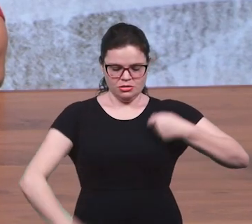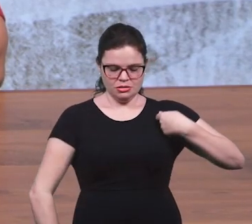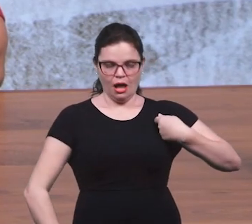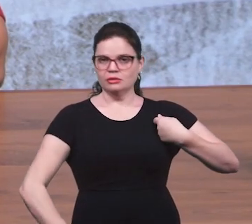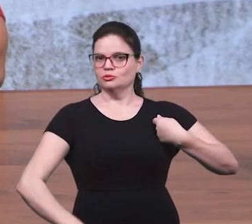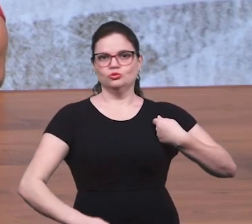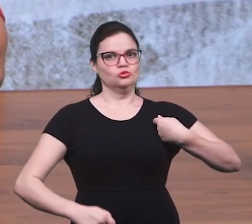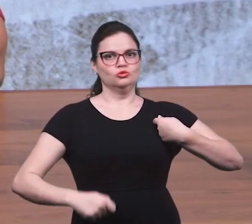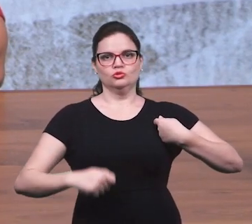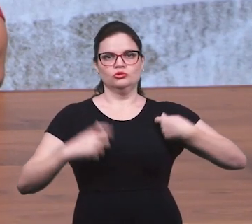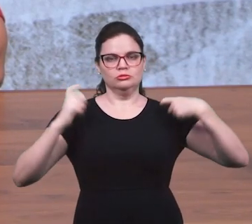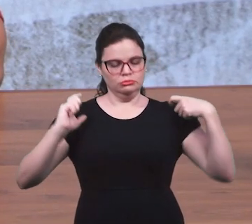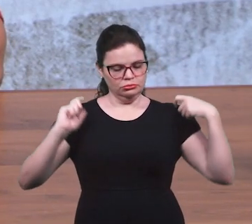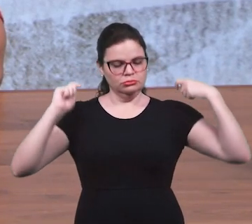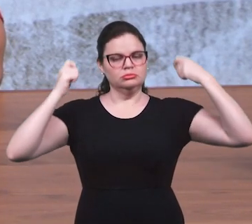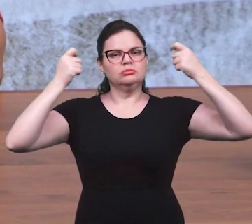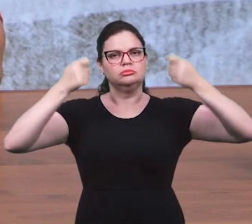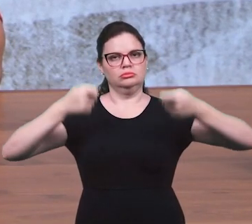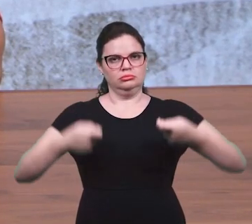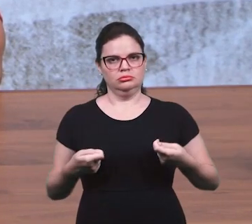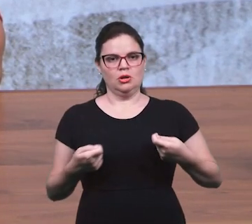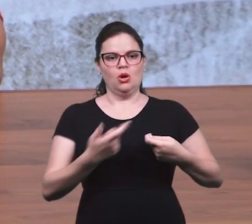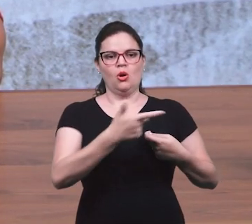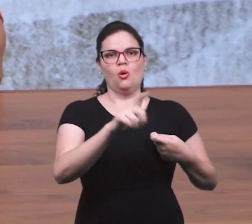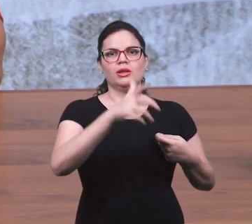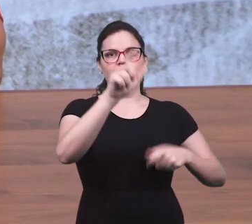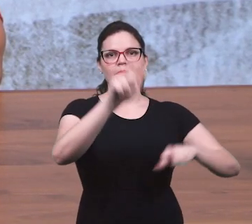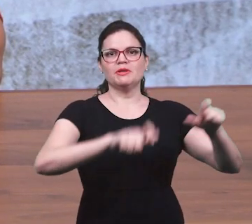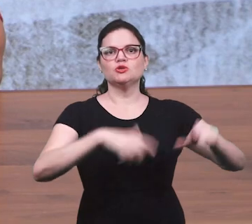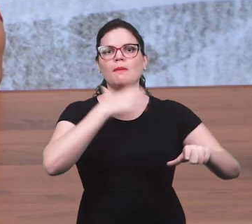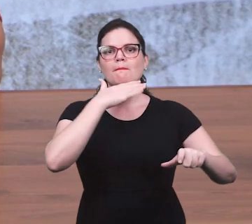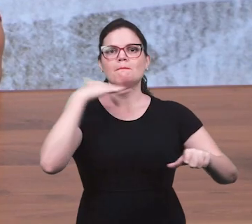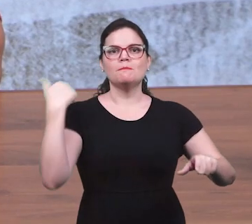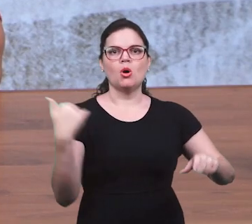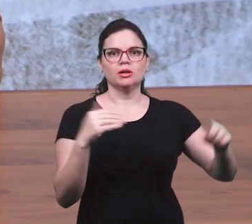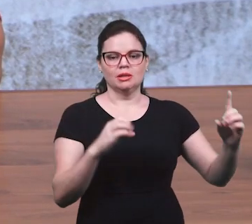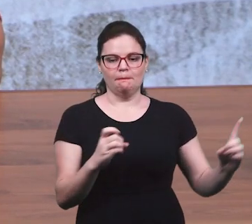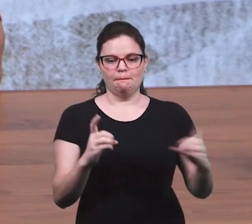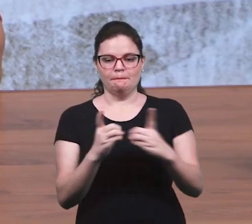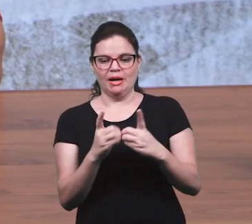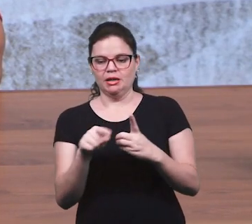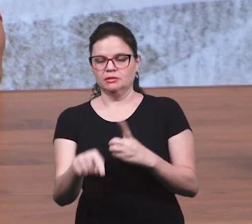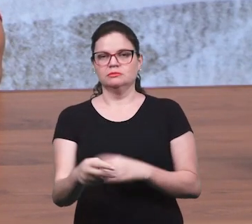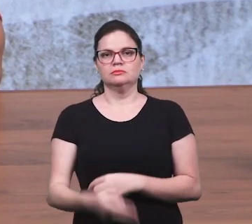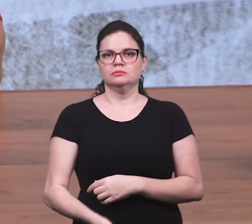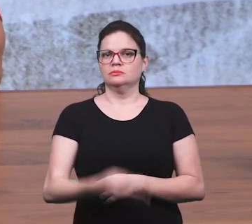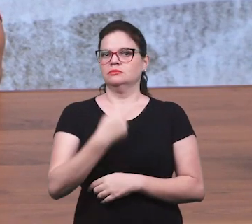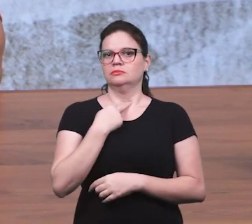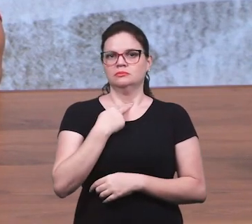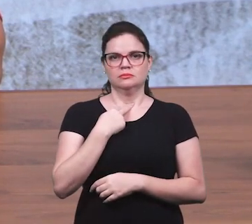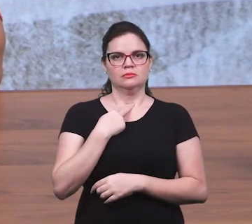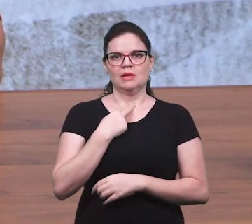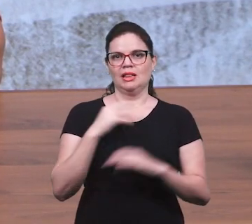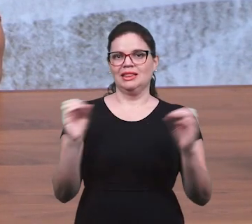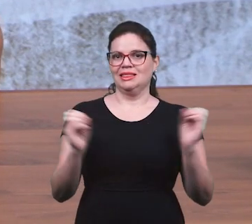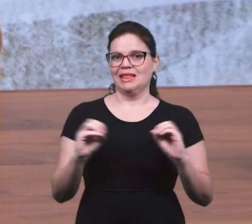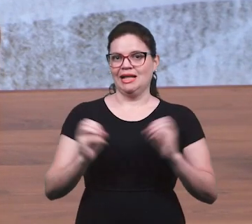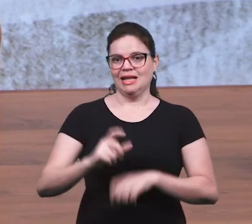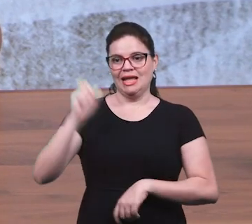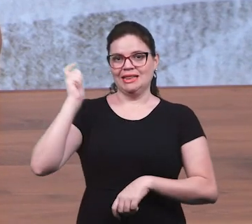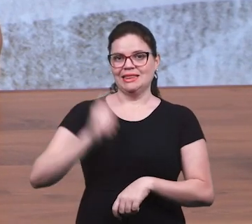vestidos, e não se chegará a cadáver algum, nem por causa de seu pai, nem por sua mãe